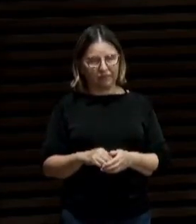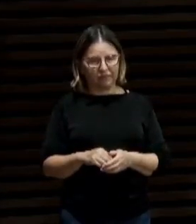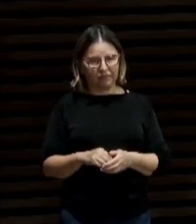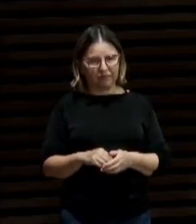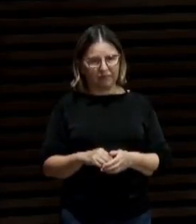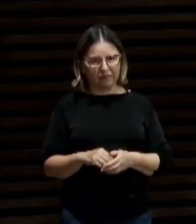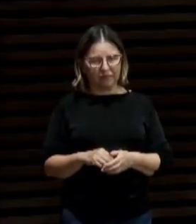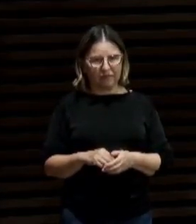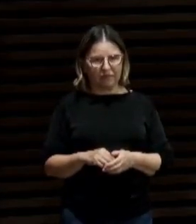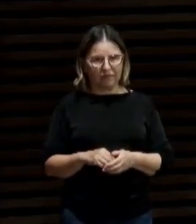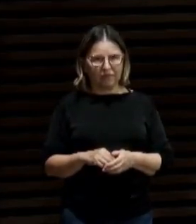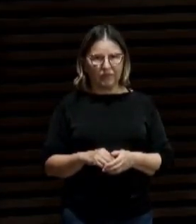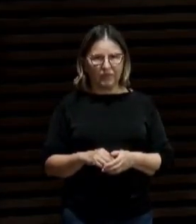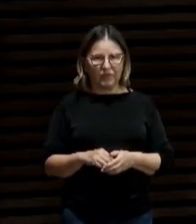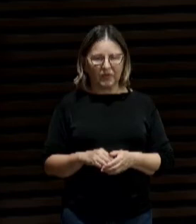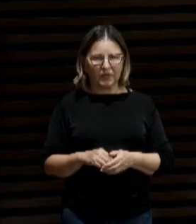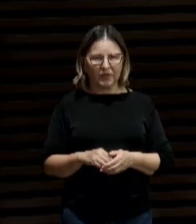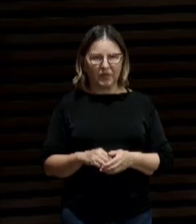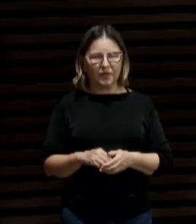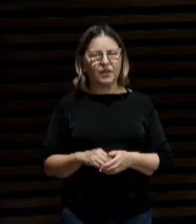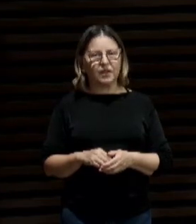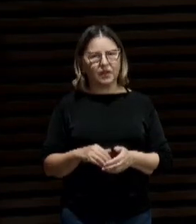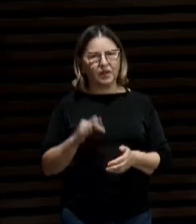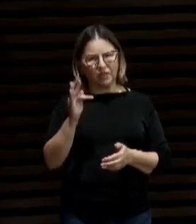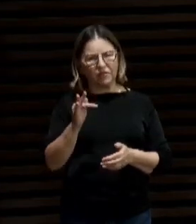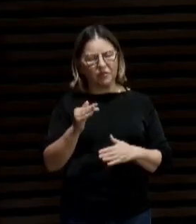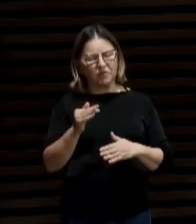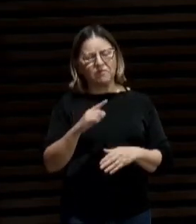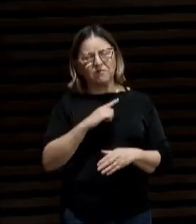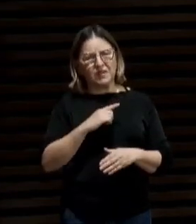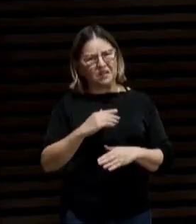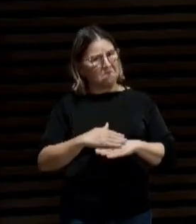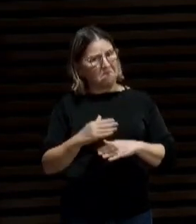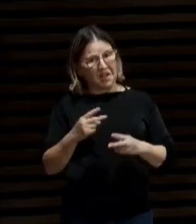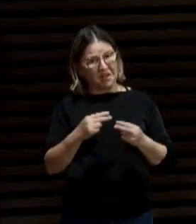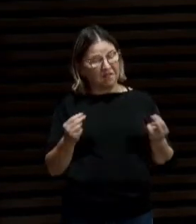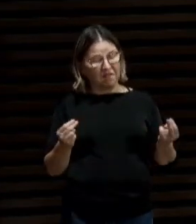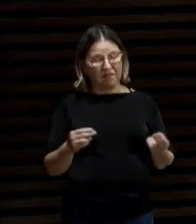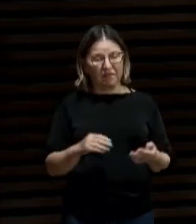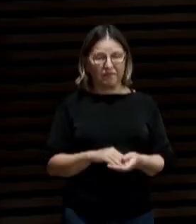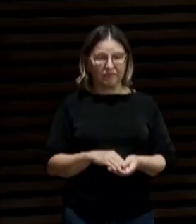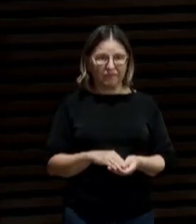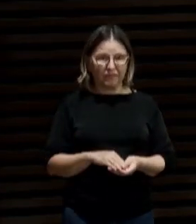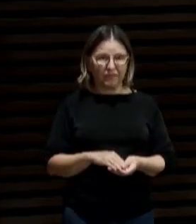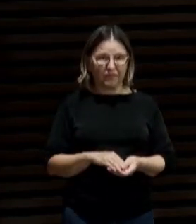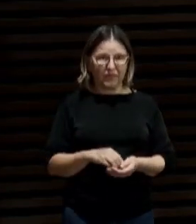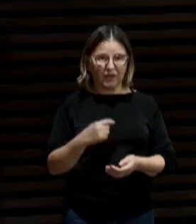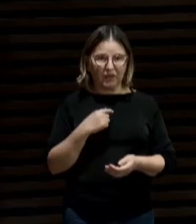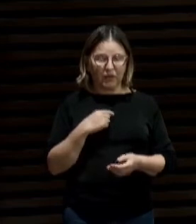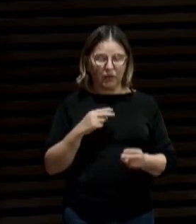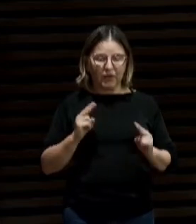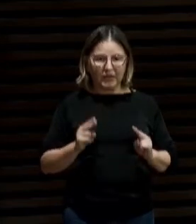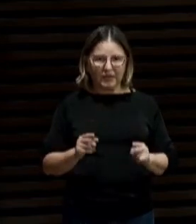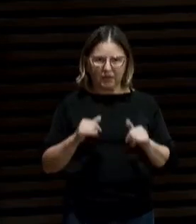passaporte. E vai vir outras coisas. Então, eu falo sempre com os irmãos que estão lá em casa.